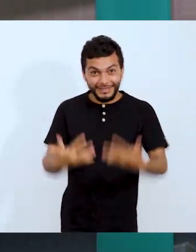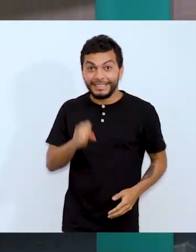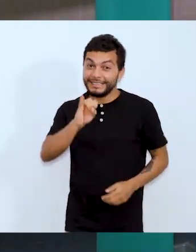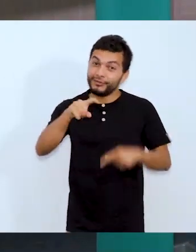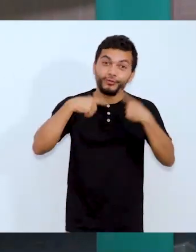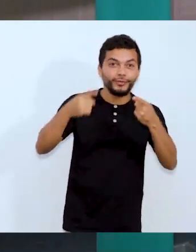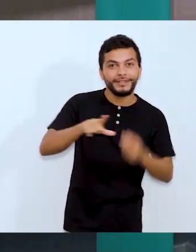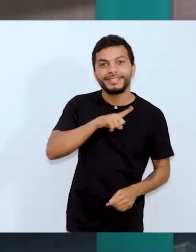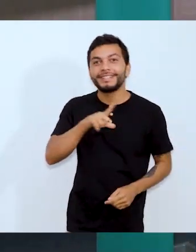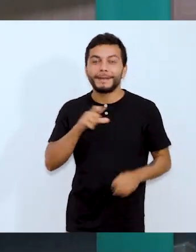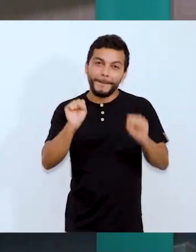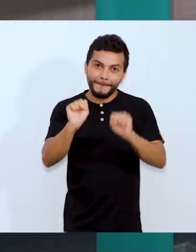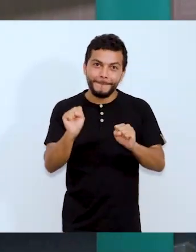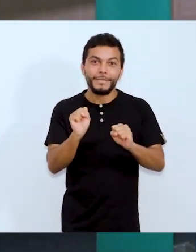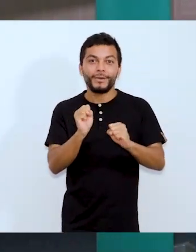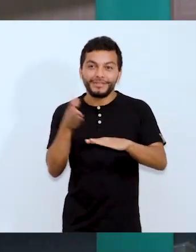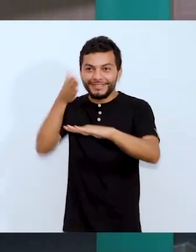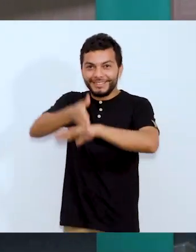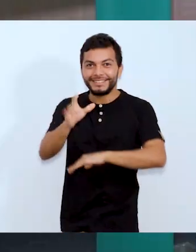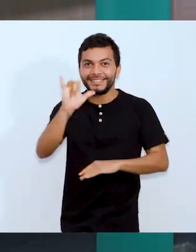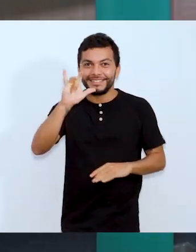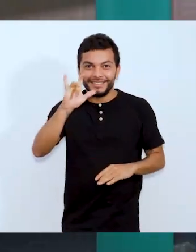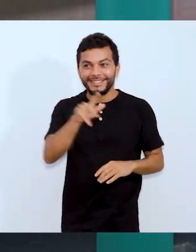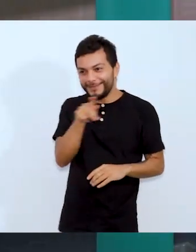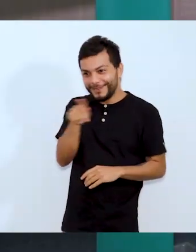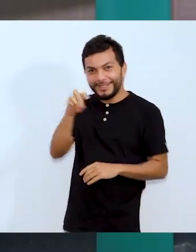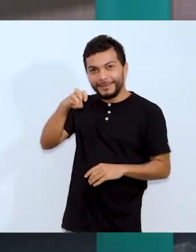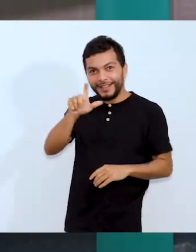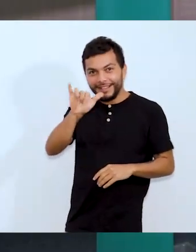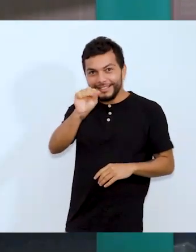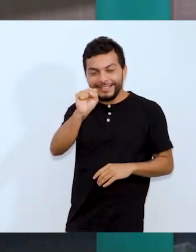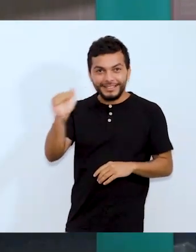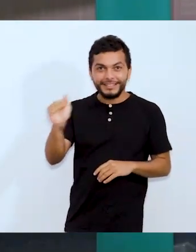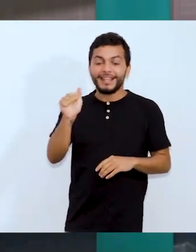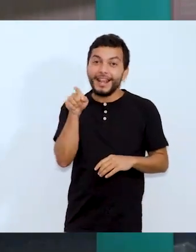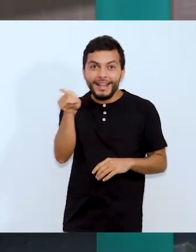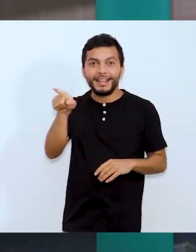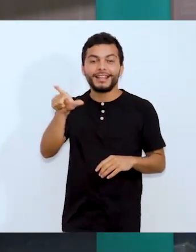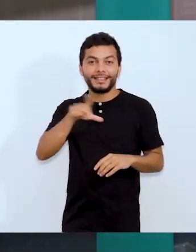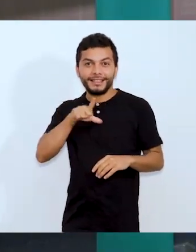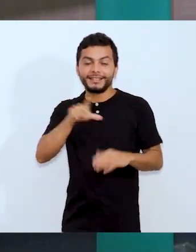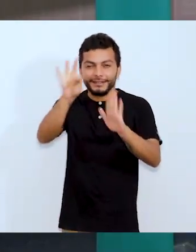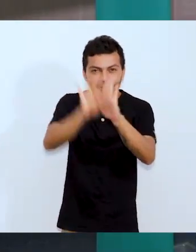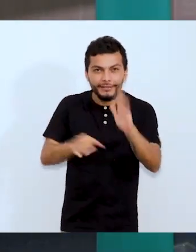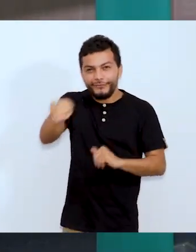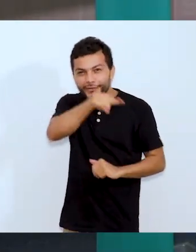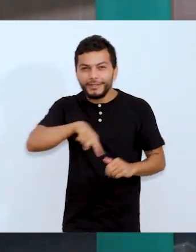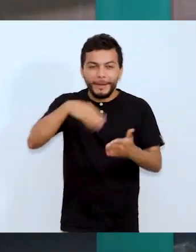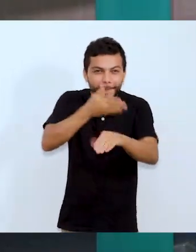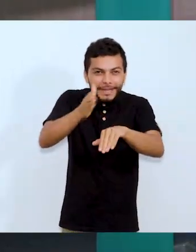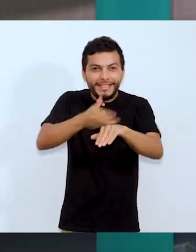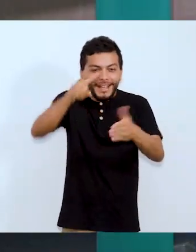que vocês tenham, vocês podem acessar o Instagram Professora Melissa. Lá vocês encontrarão alguns textos para estarem praticando a